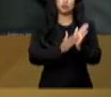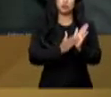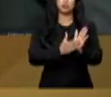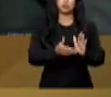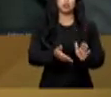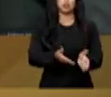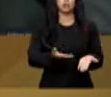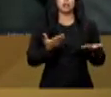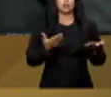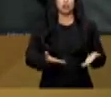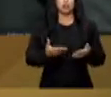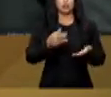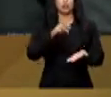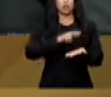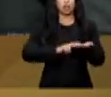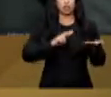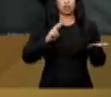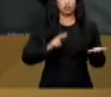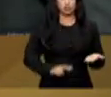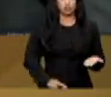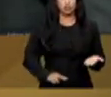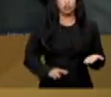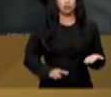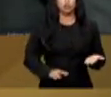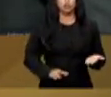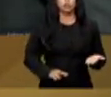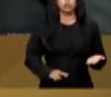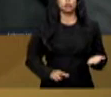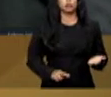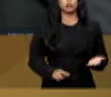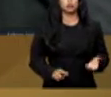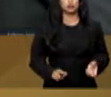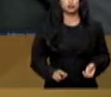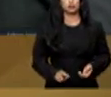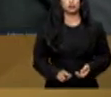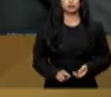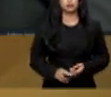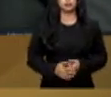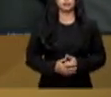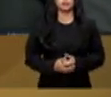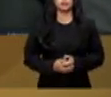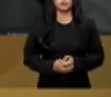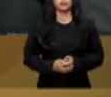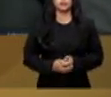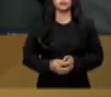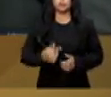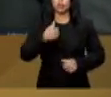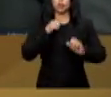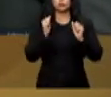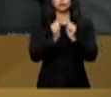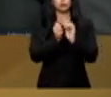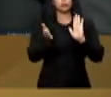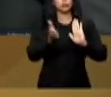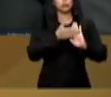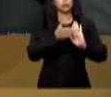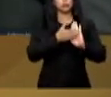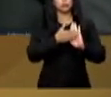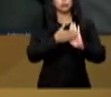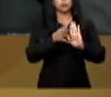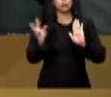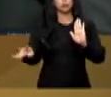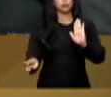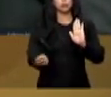ministro relator, na linha dos eminentes ministros que me precederam, acompanha a proposta de